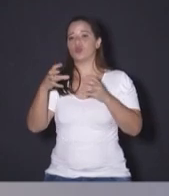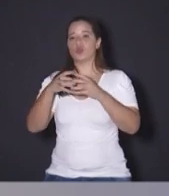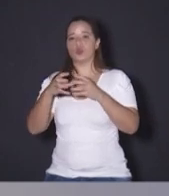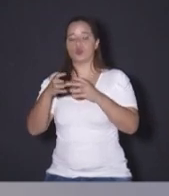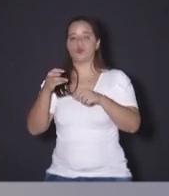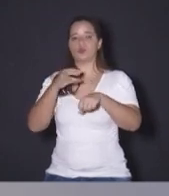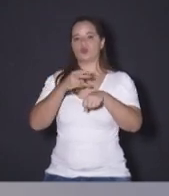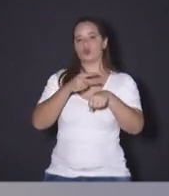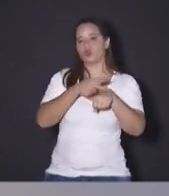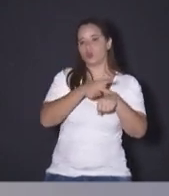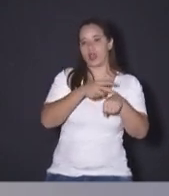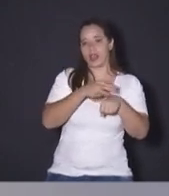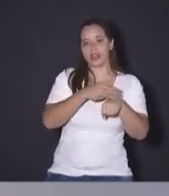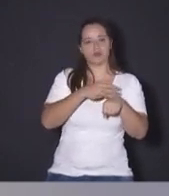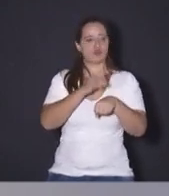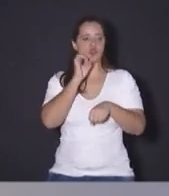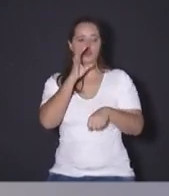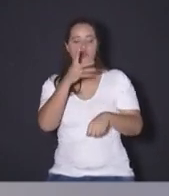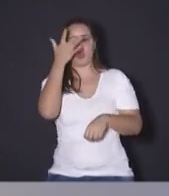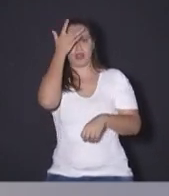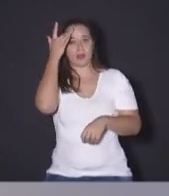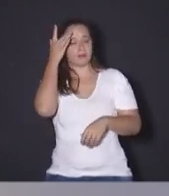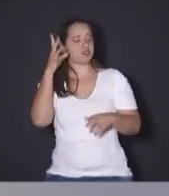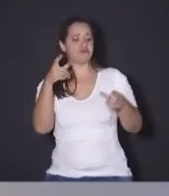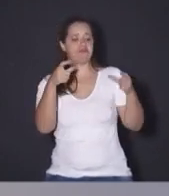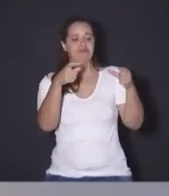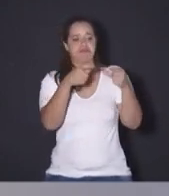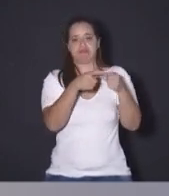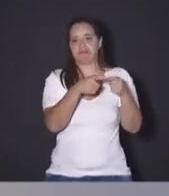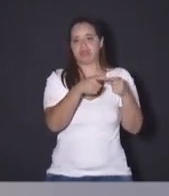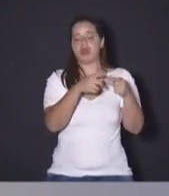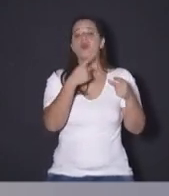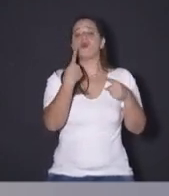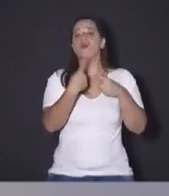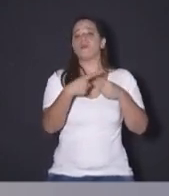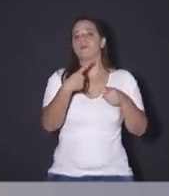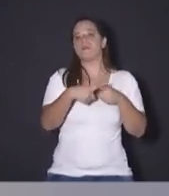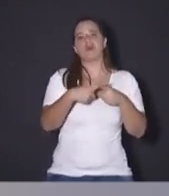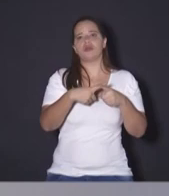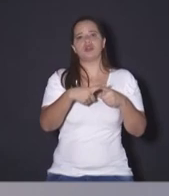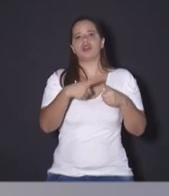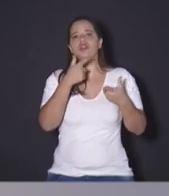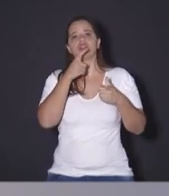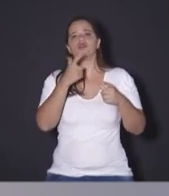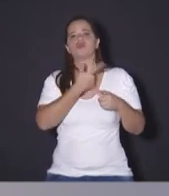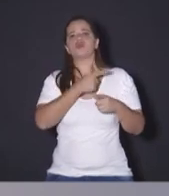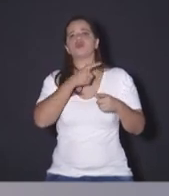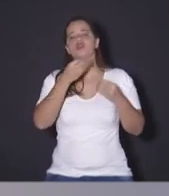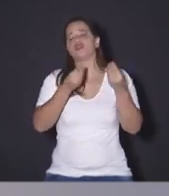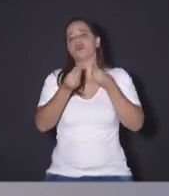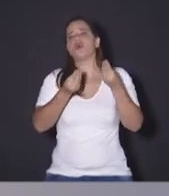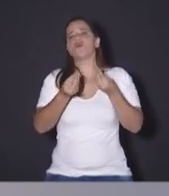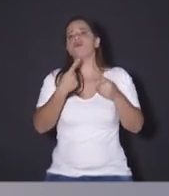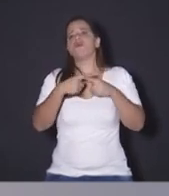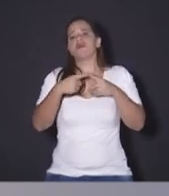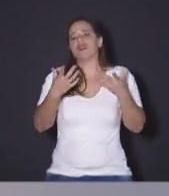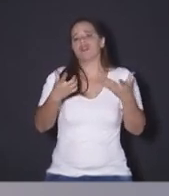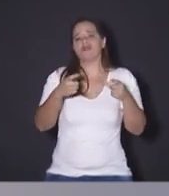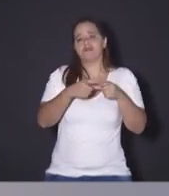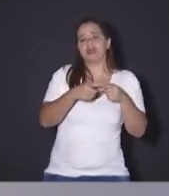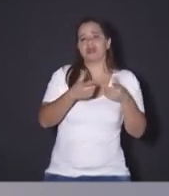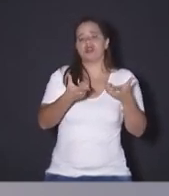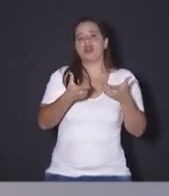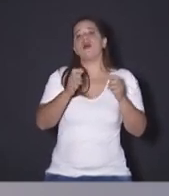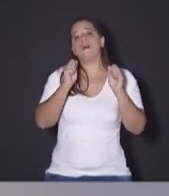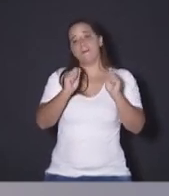no haiti zap só terão aquela quantidade reduzida de pessoas e por que nós não não temos como saber porquê mas a gente